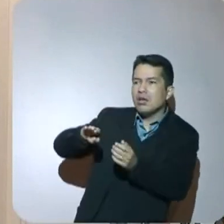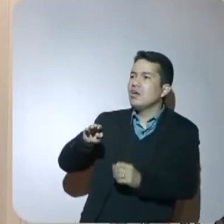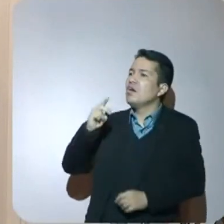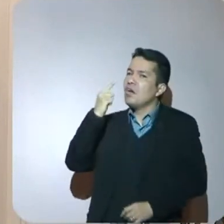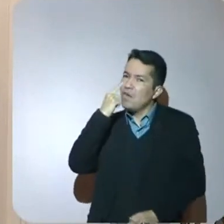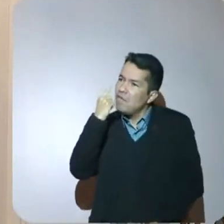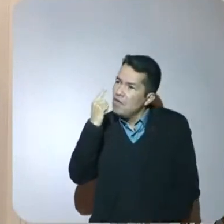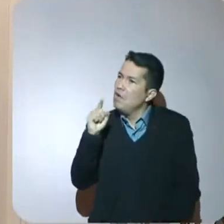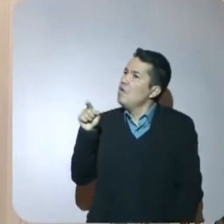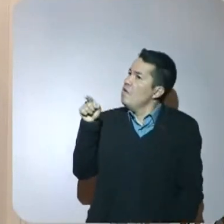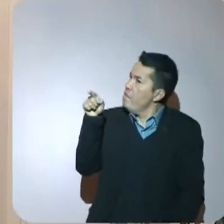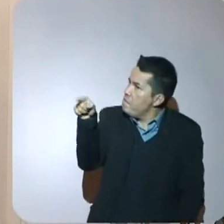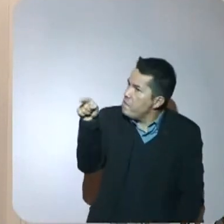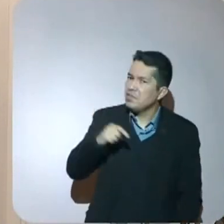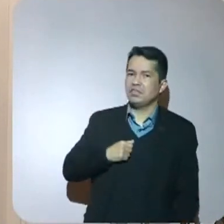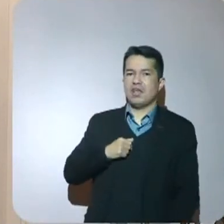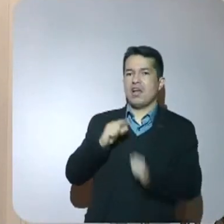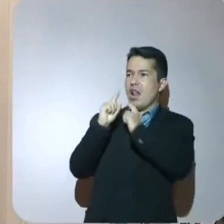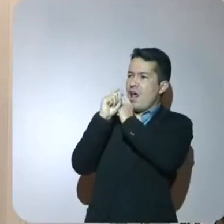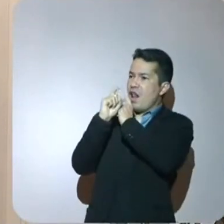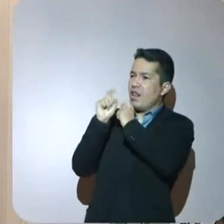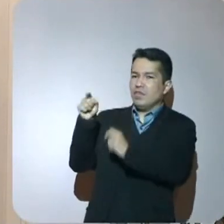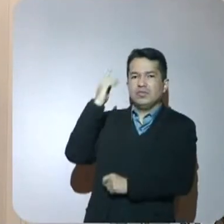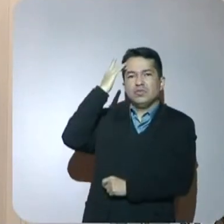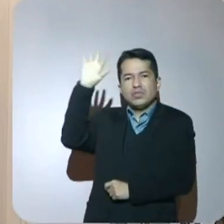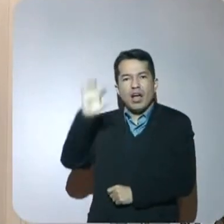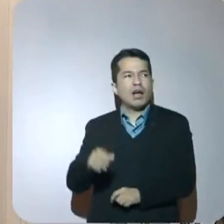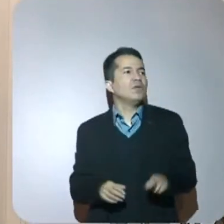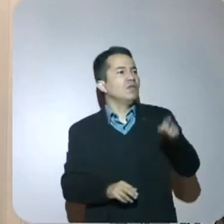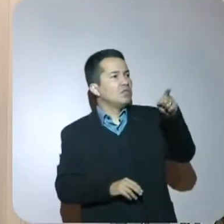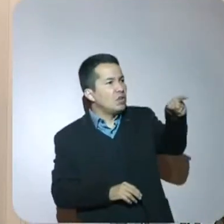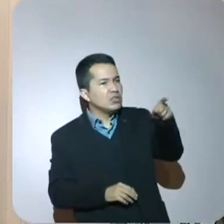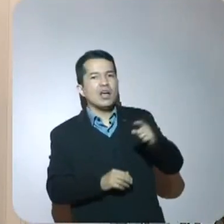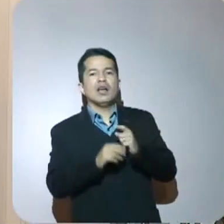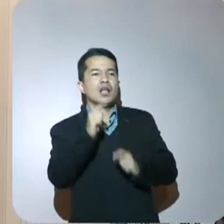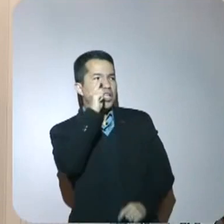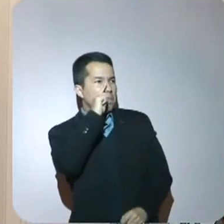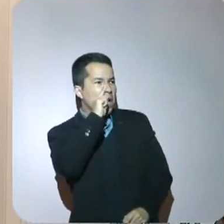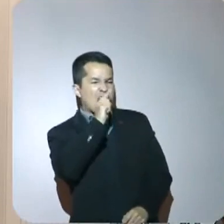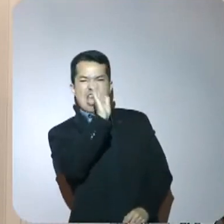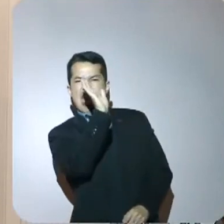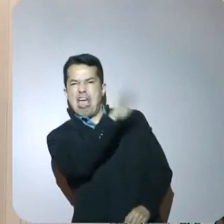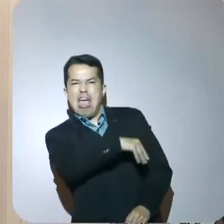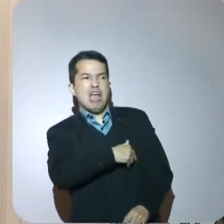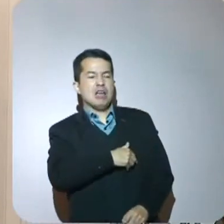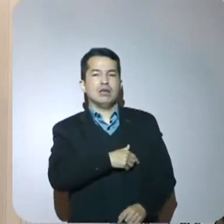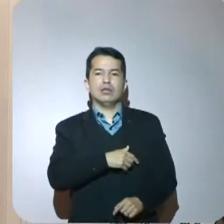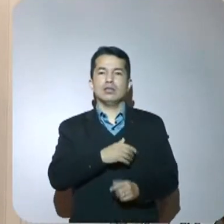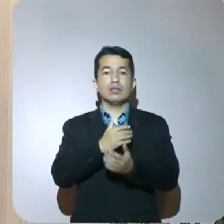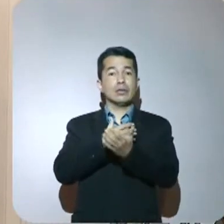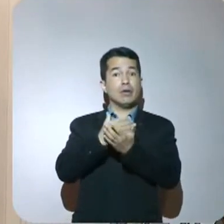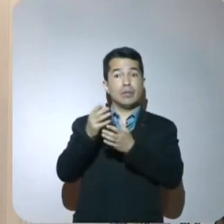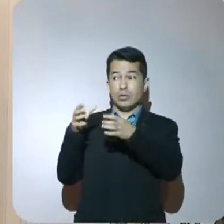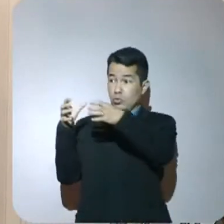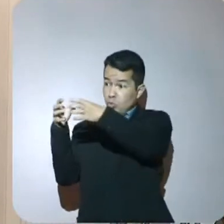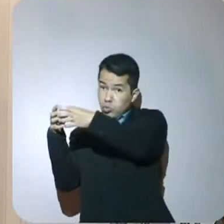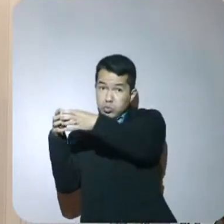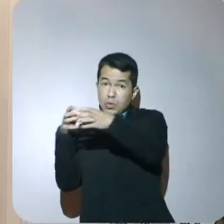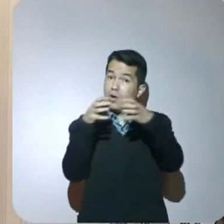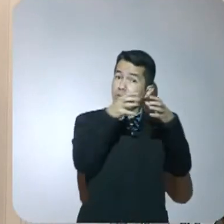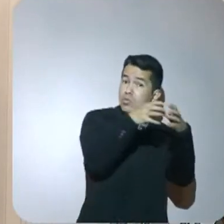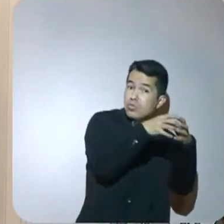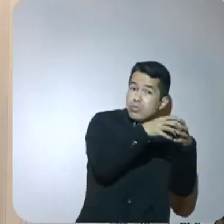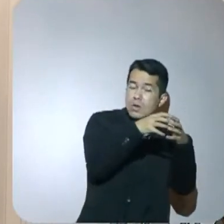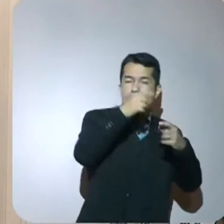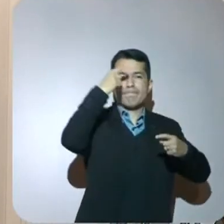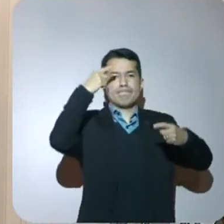na Palestina, então a igreja também está dizendo que as viúvas dos judeus são